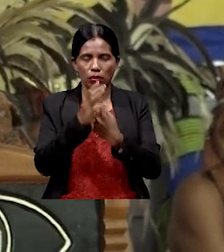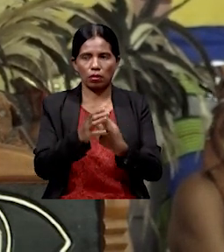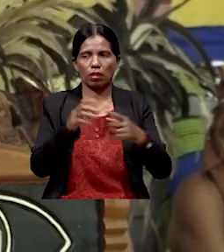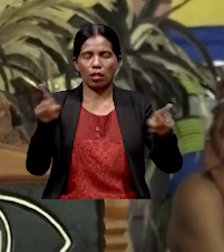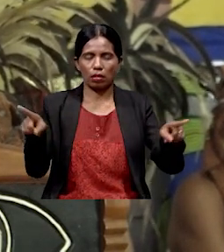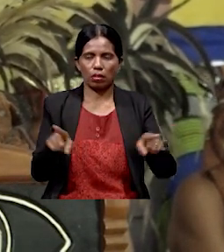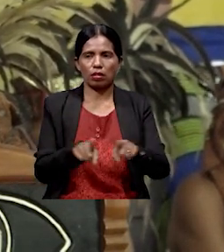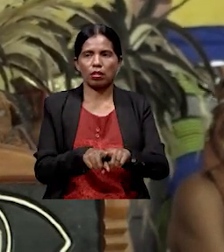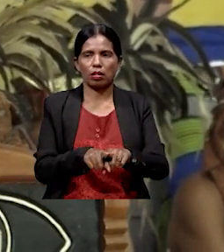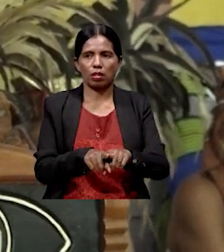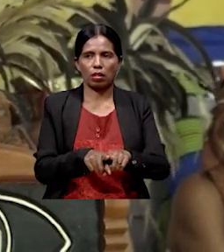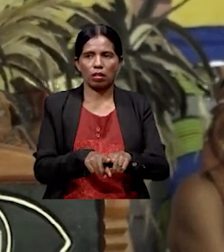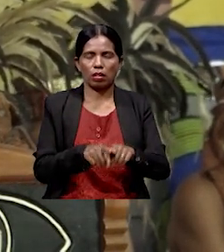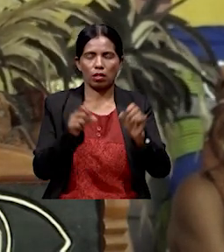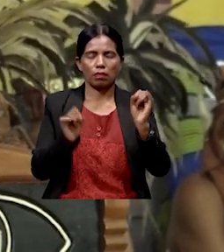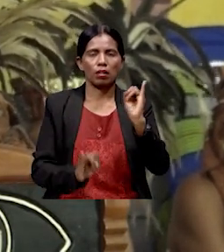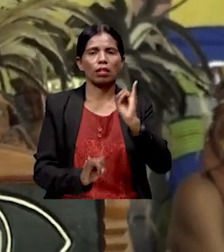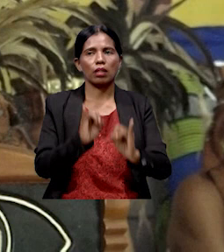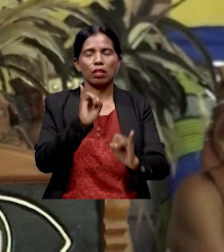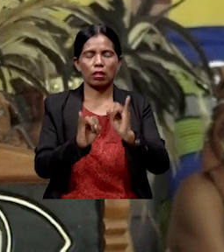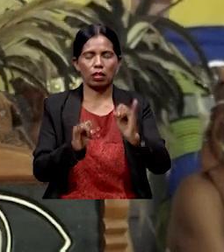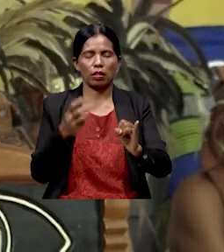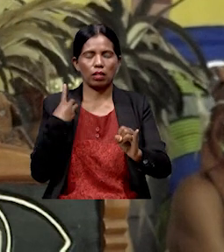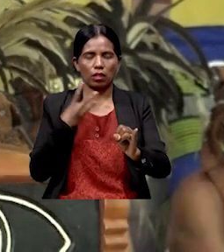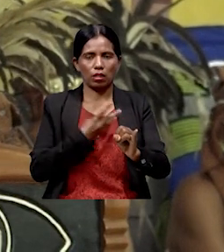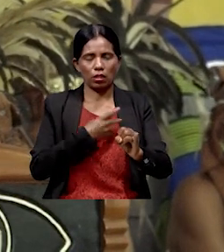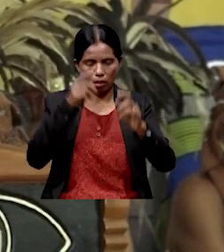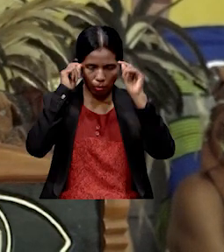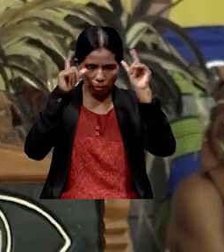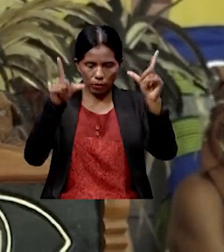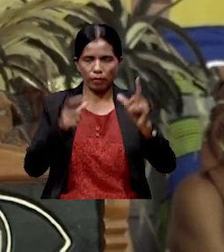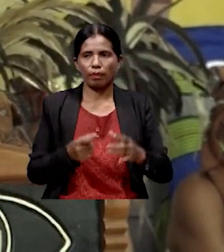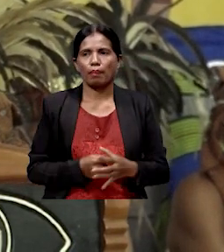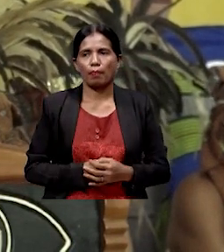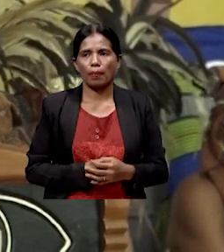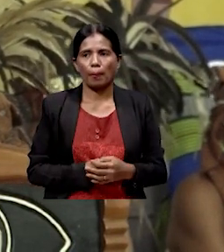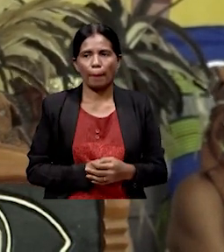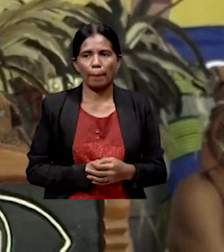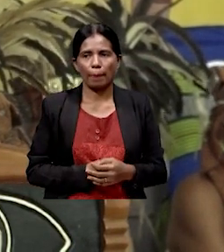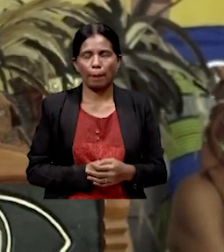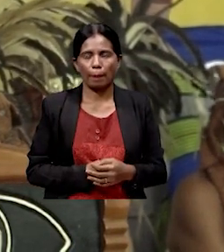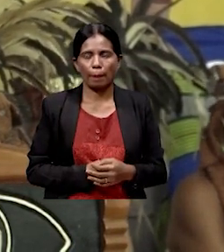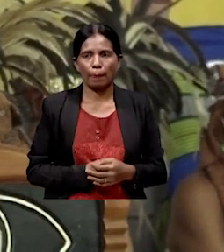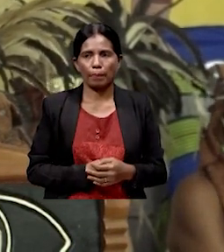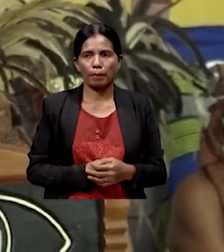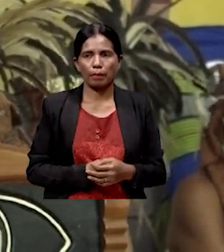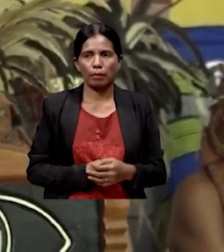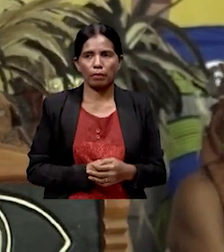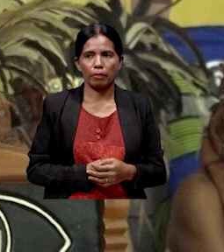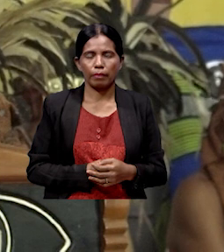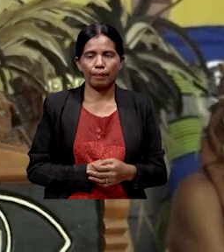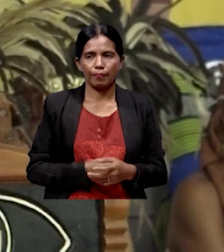dessa identidade de bom mundo minha. Para ti, bom, de minha luta de 24